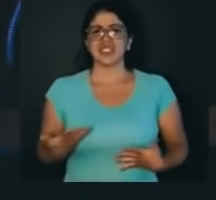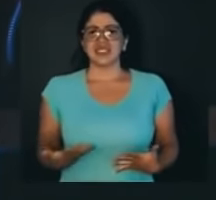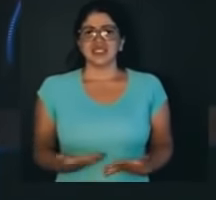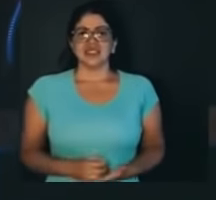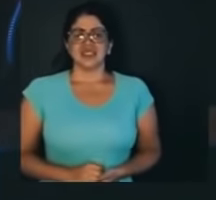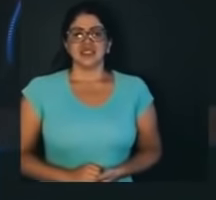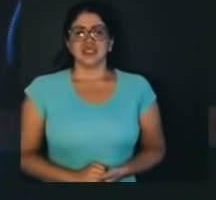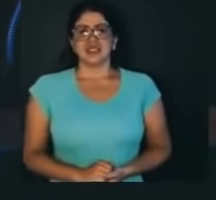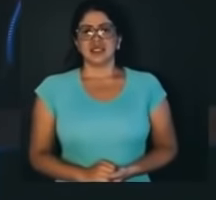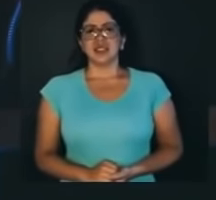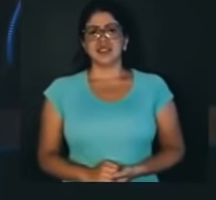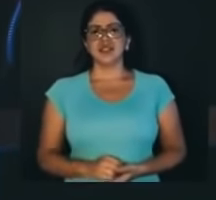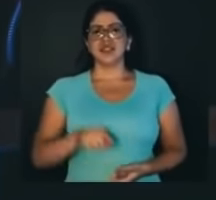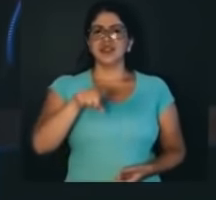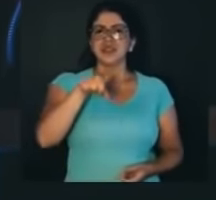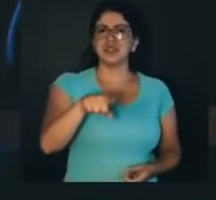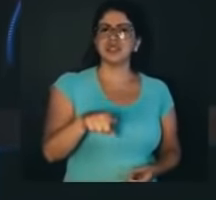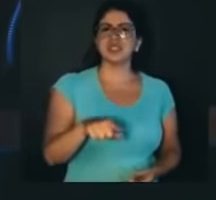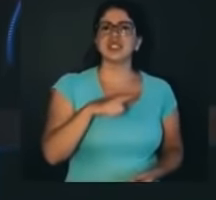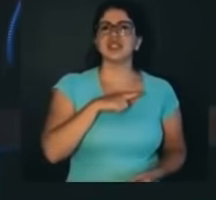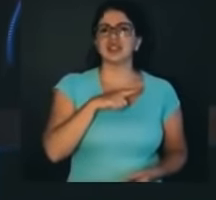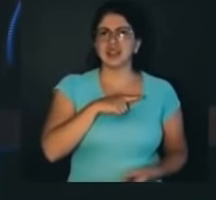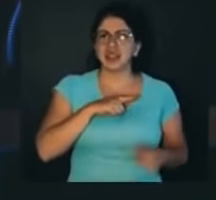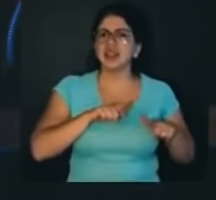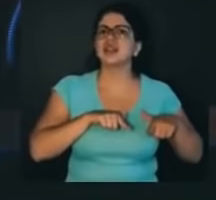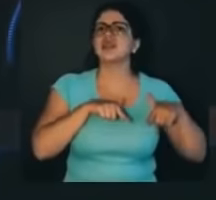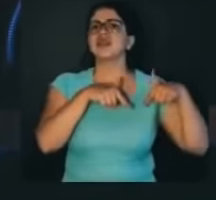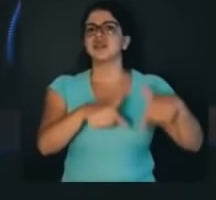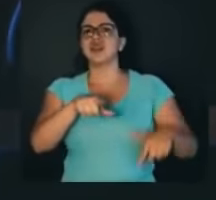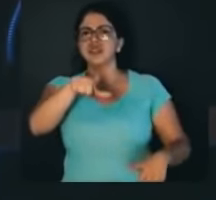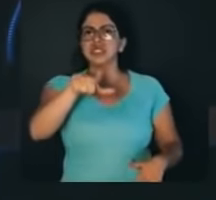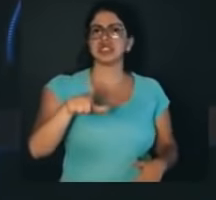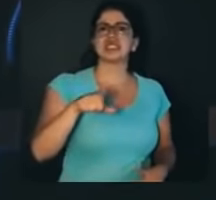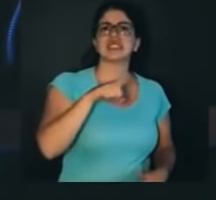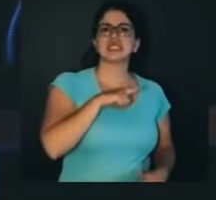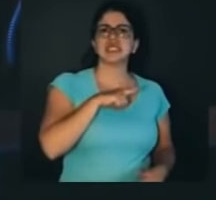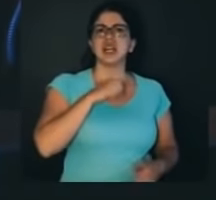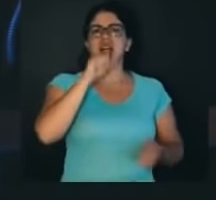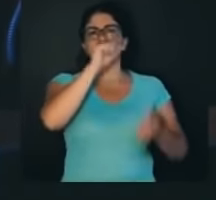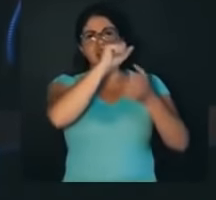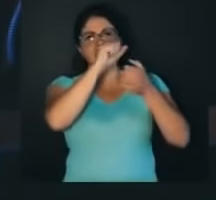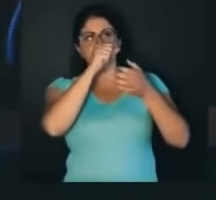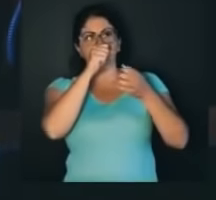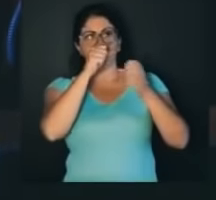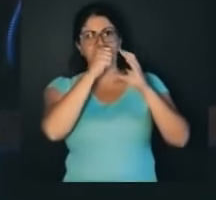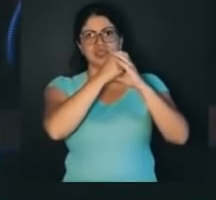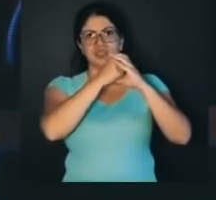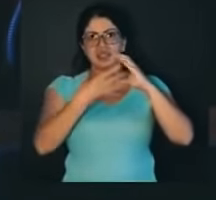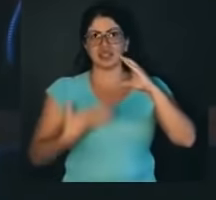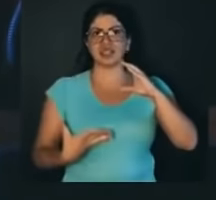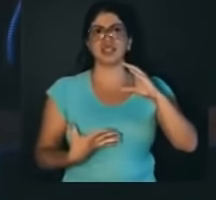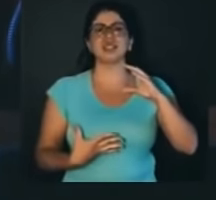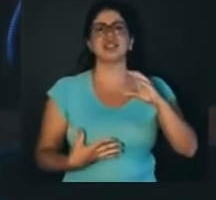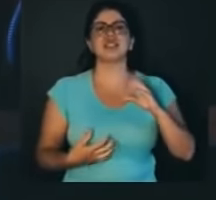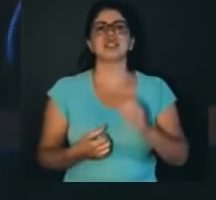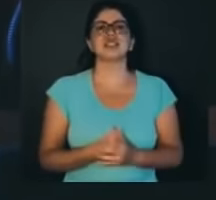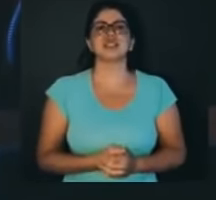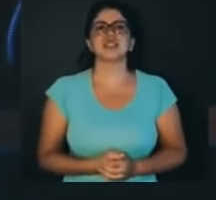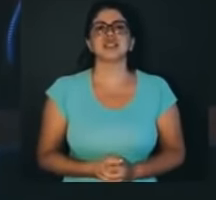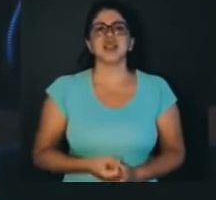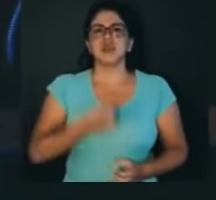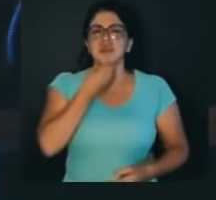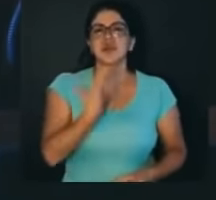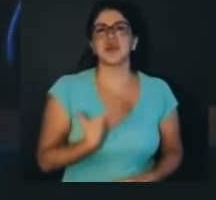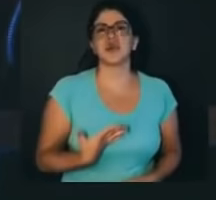não. É porque você aceitou aquelas emoções que foram depositadas sobre você